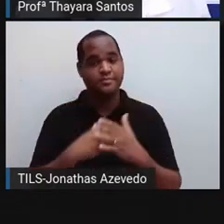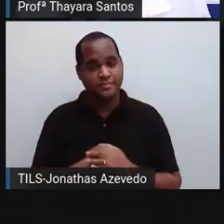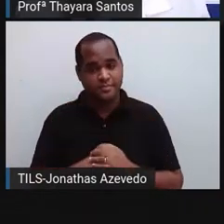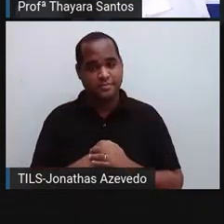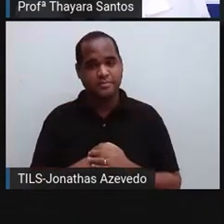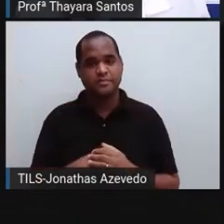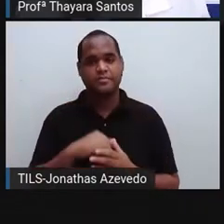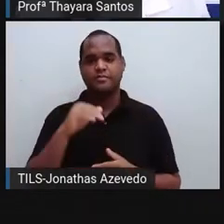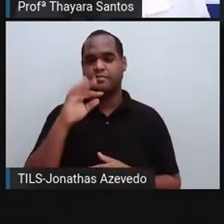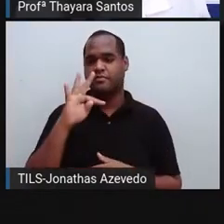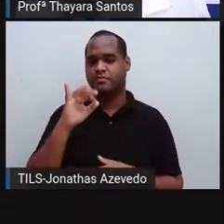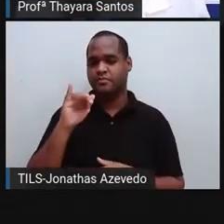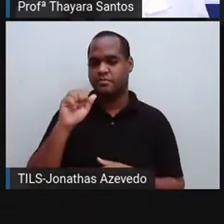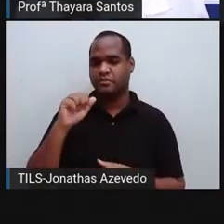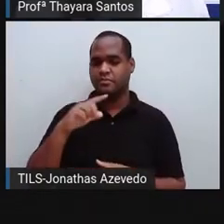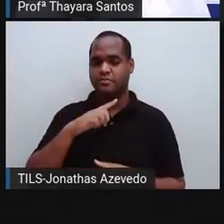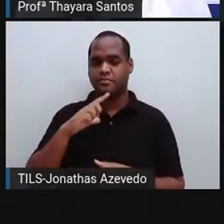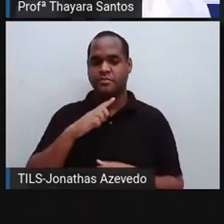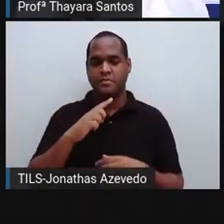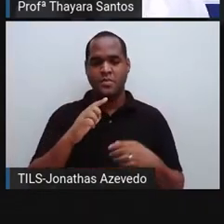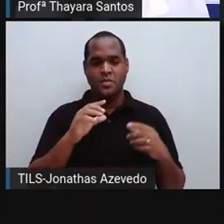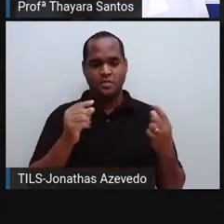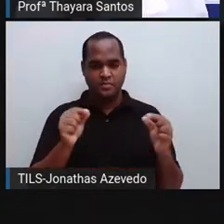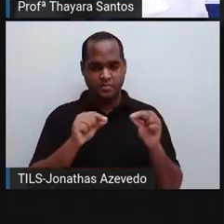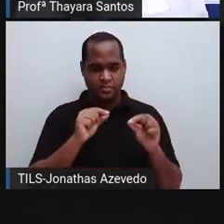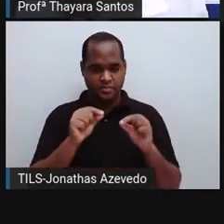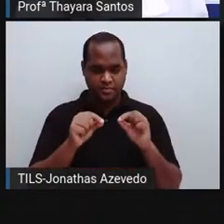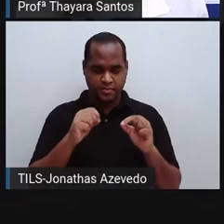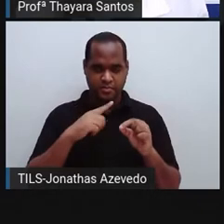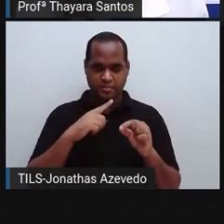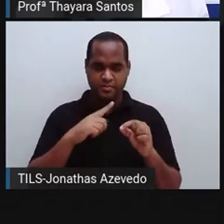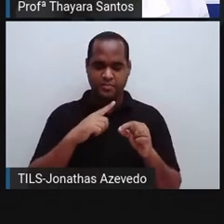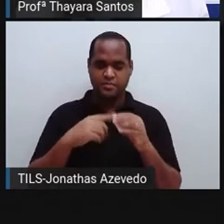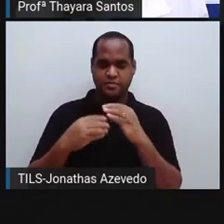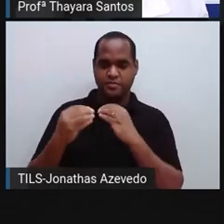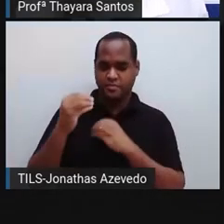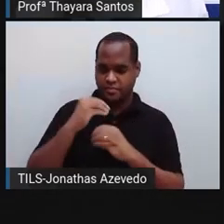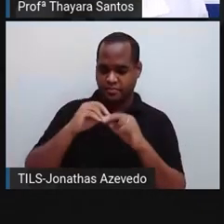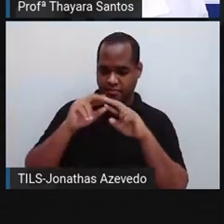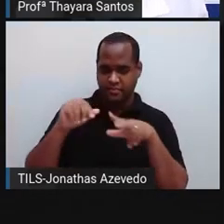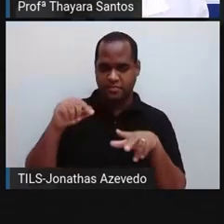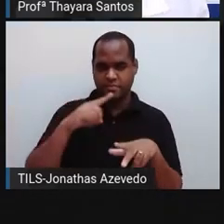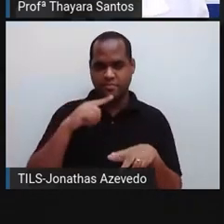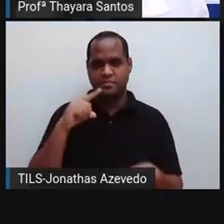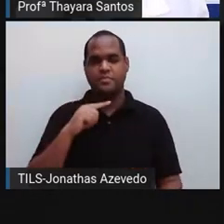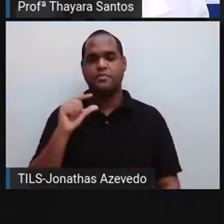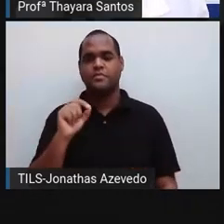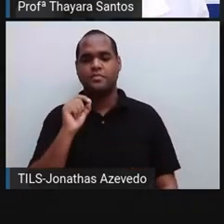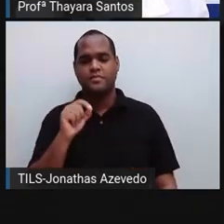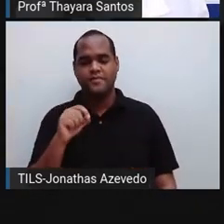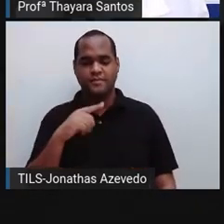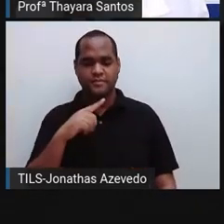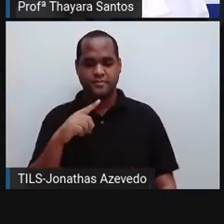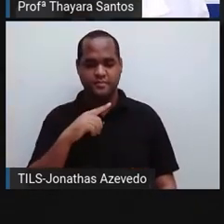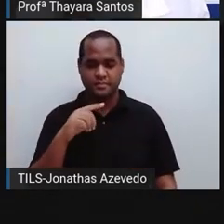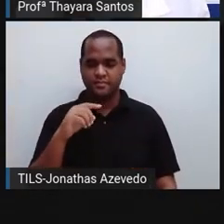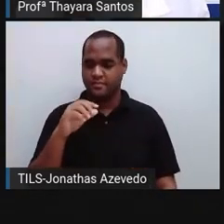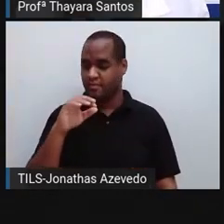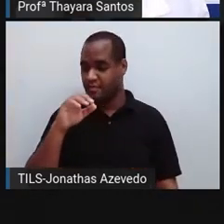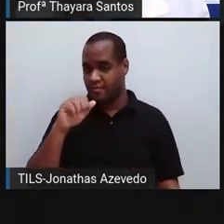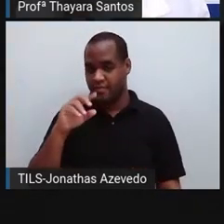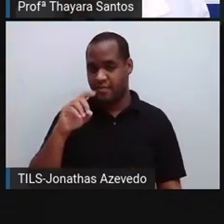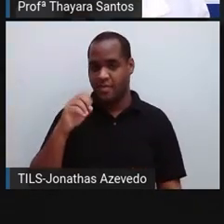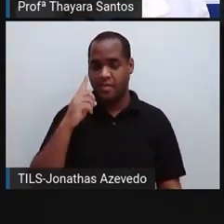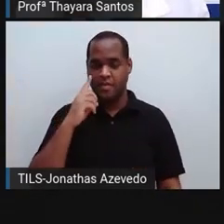daqui é uma teia, ó. Se a gente prestar atenção, existem várias cadeias aqui dentro. Tem uma cadeia que sai